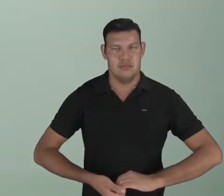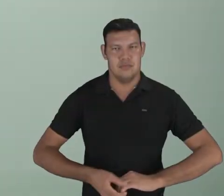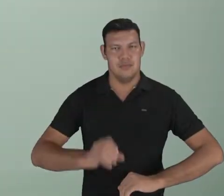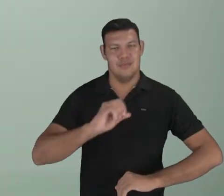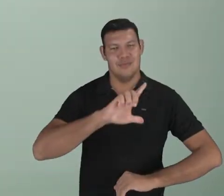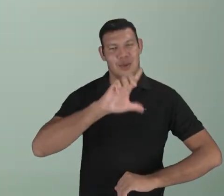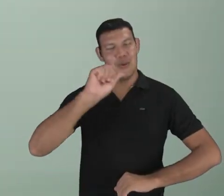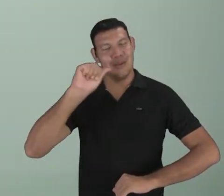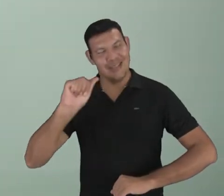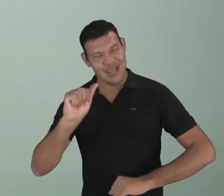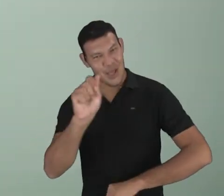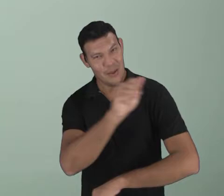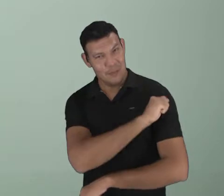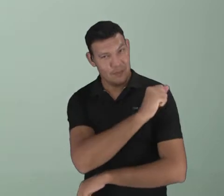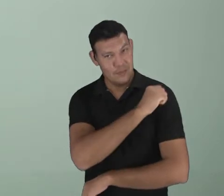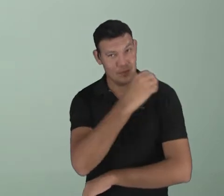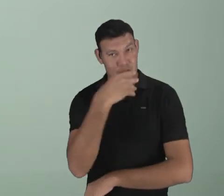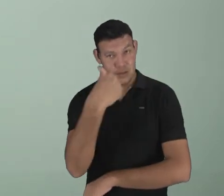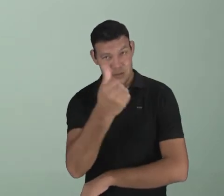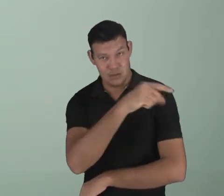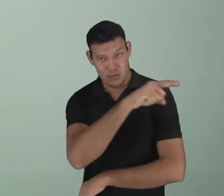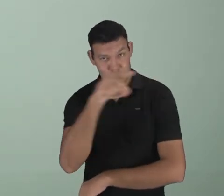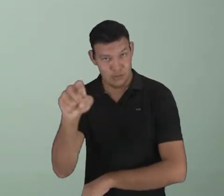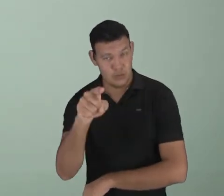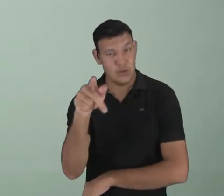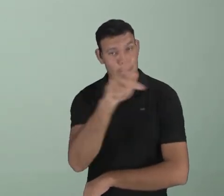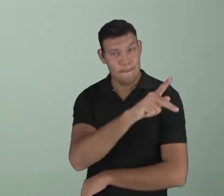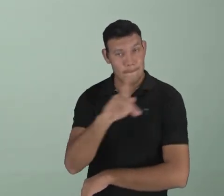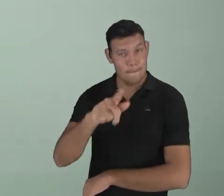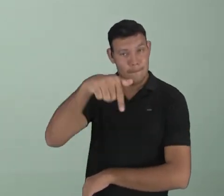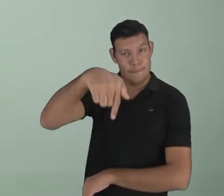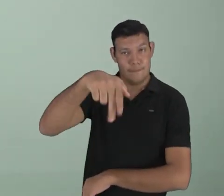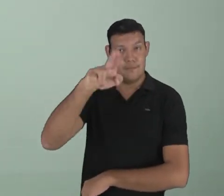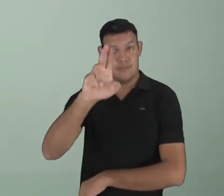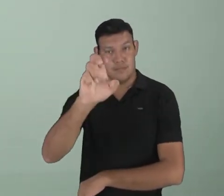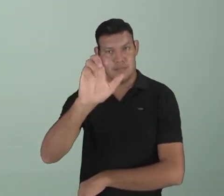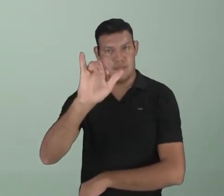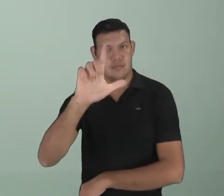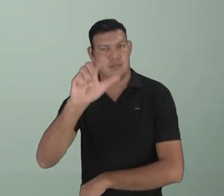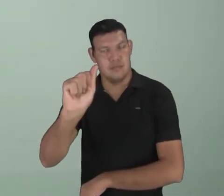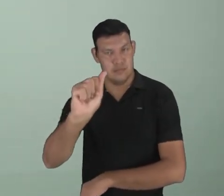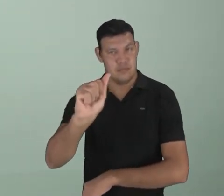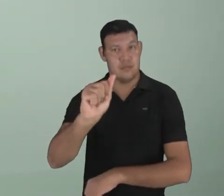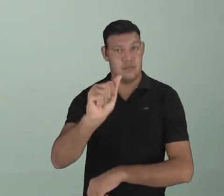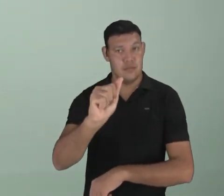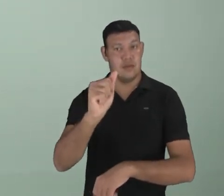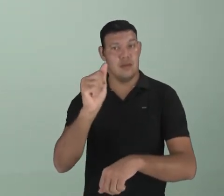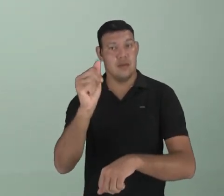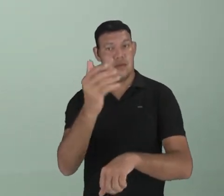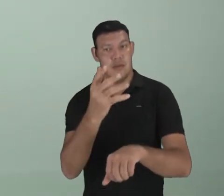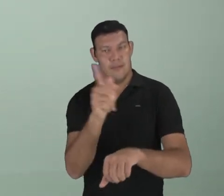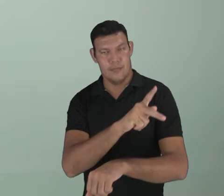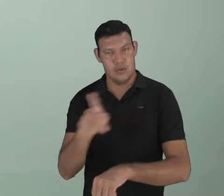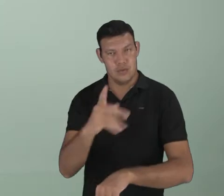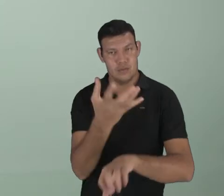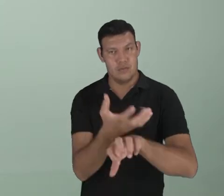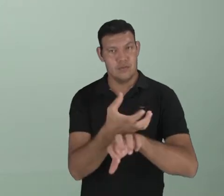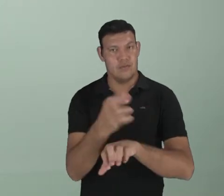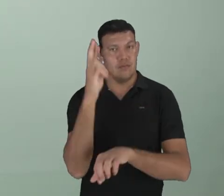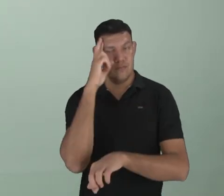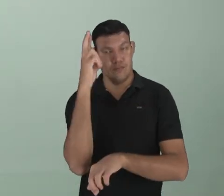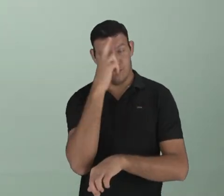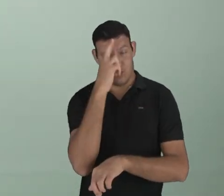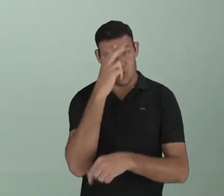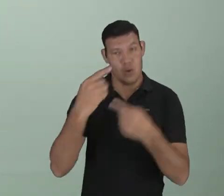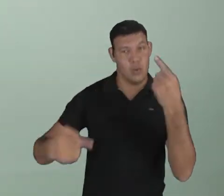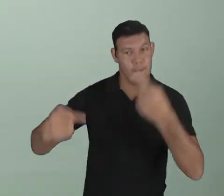Olá, alunos! Tudo bem com vocês? Sou a professora Keila Batista, professora de História, e vamos aí continuar discutindo os assuntos aí referentes